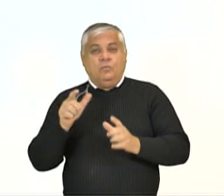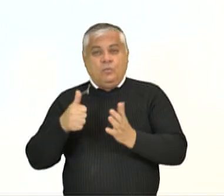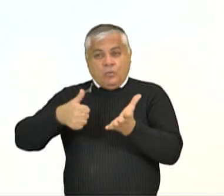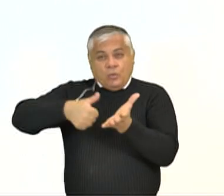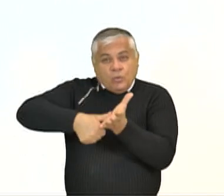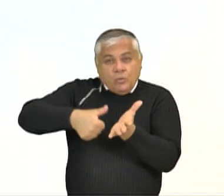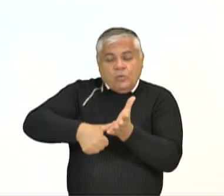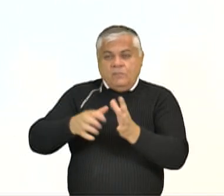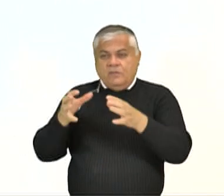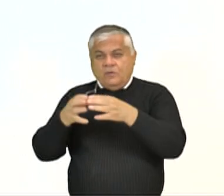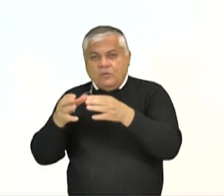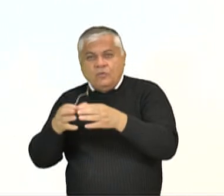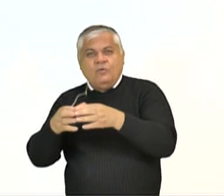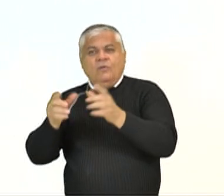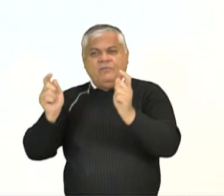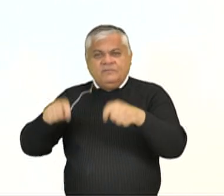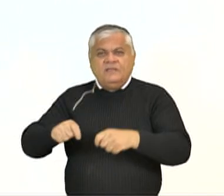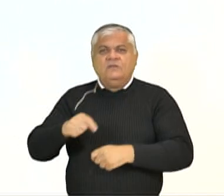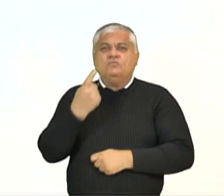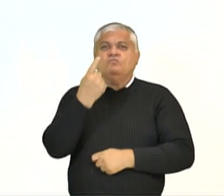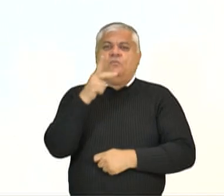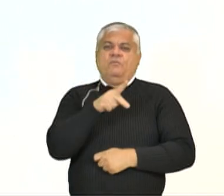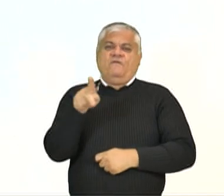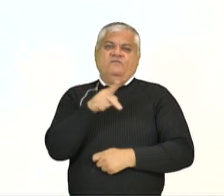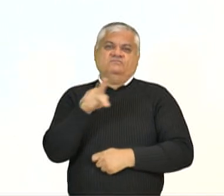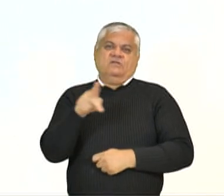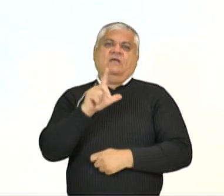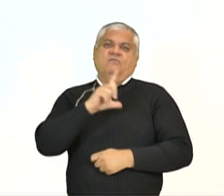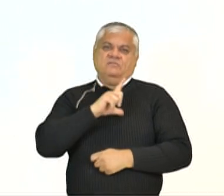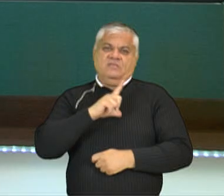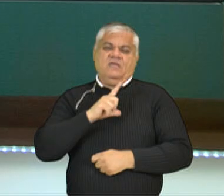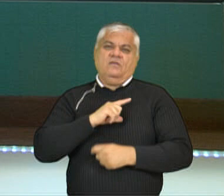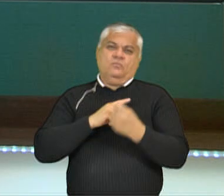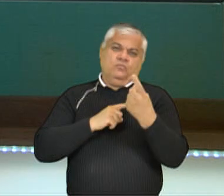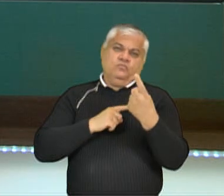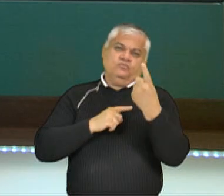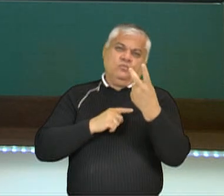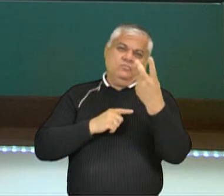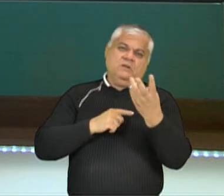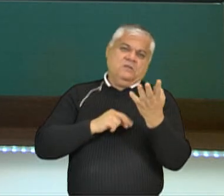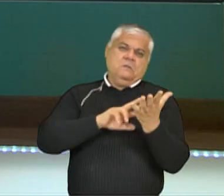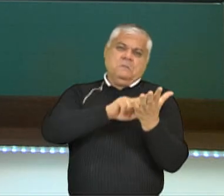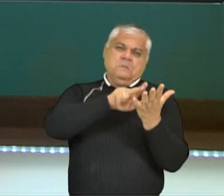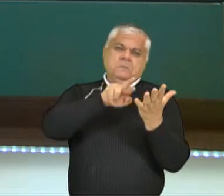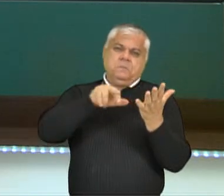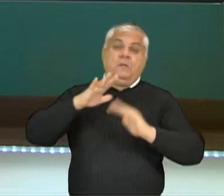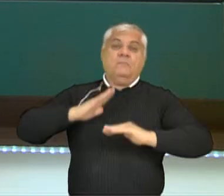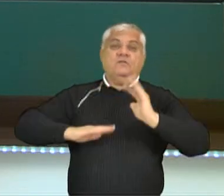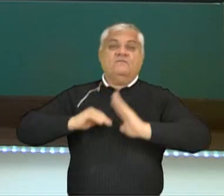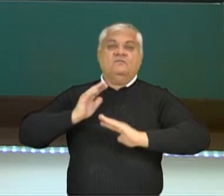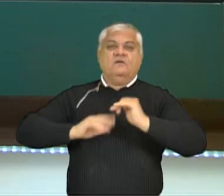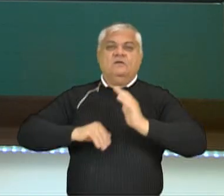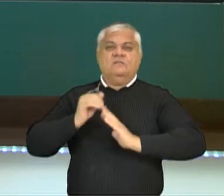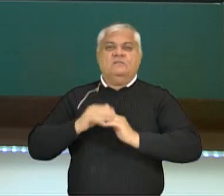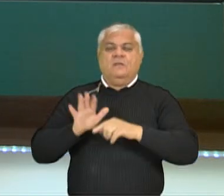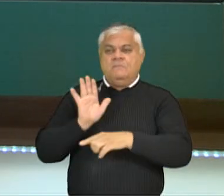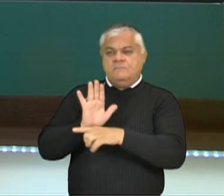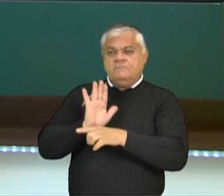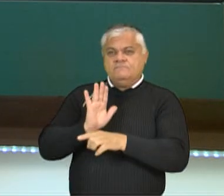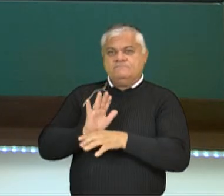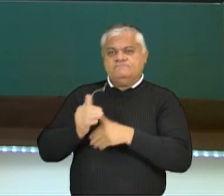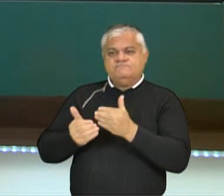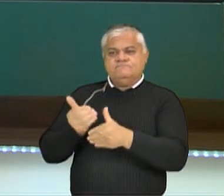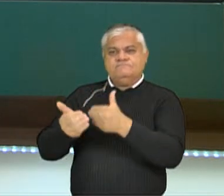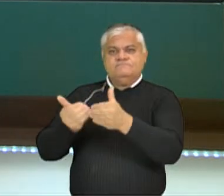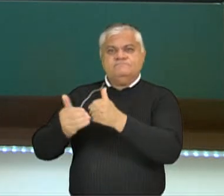muitas equipes têm um profissional, às vezes 2, 3 ou vários profissionais por trás para chegar nesse desempenho máximo